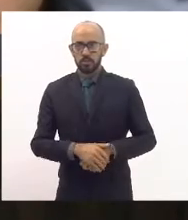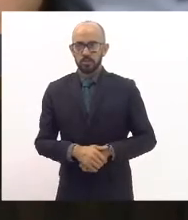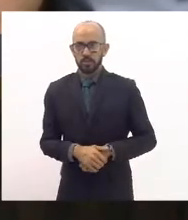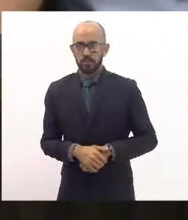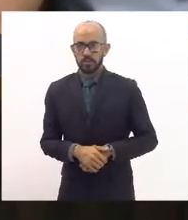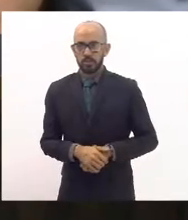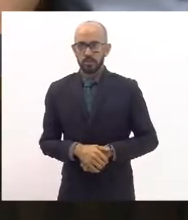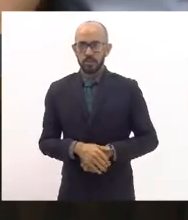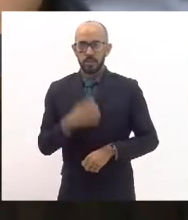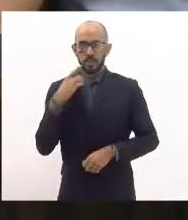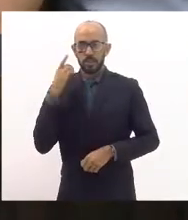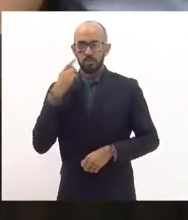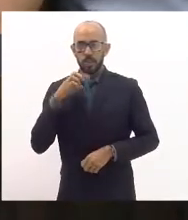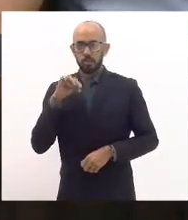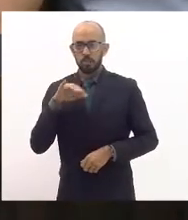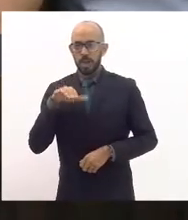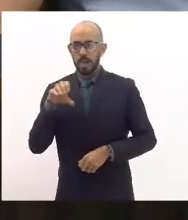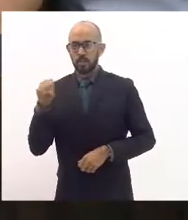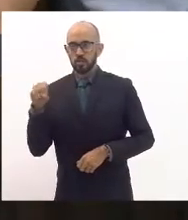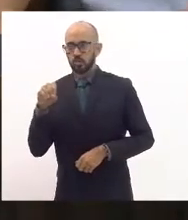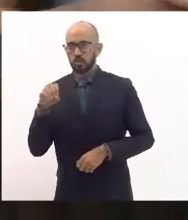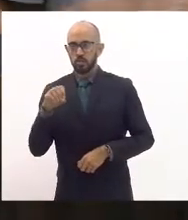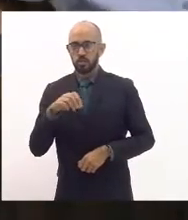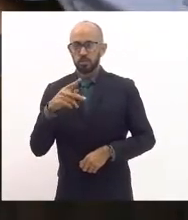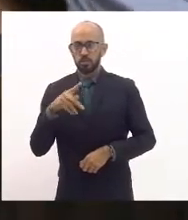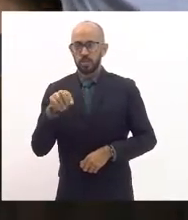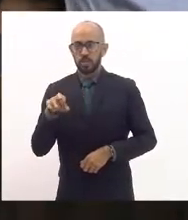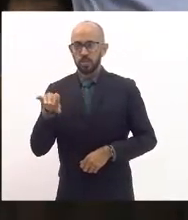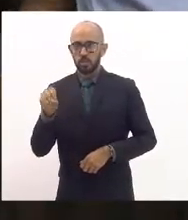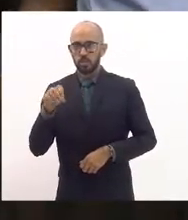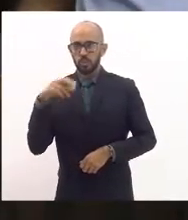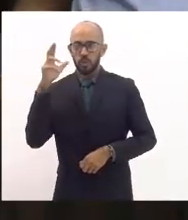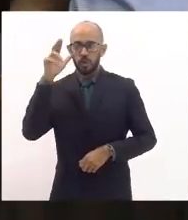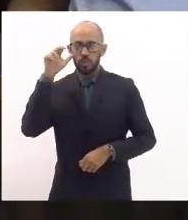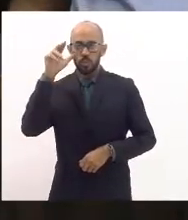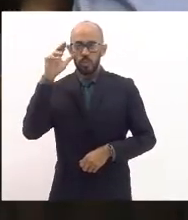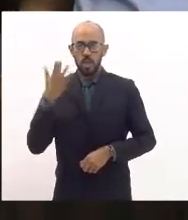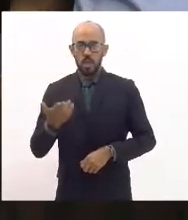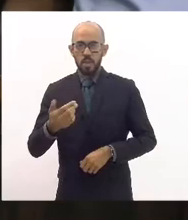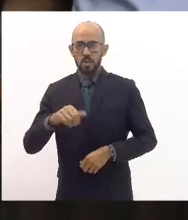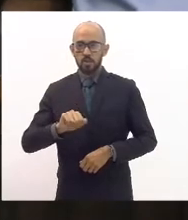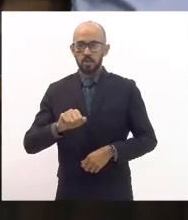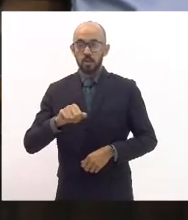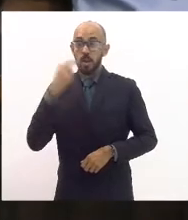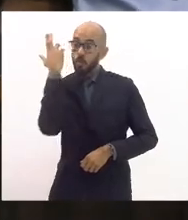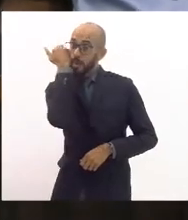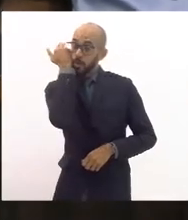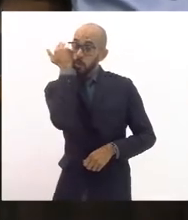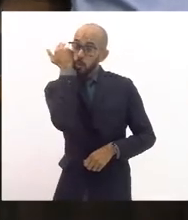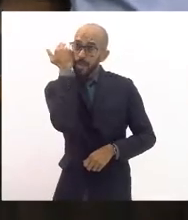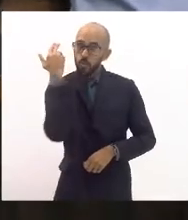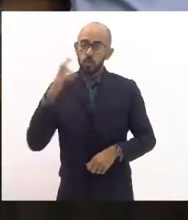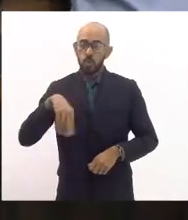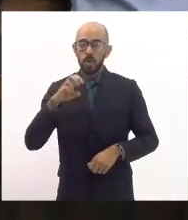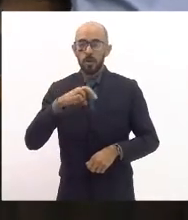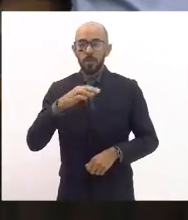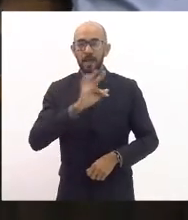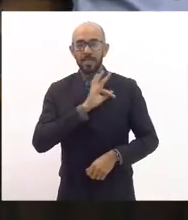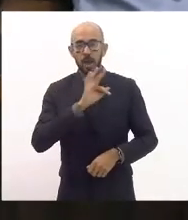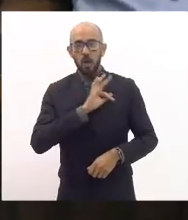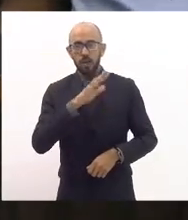fala para o Márcio deputado Pedro tá do Eliomar Deputado canela Márcio canela deputada Martha Rocha